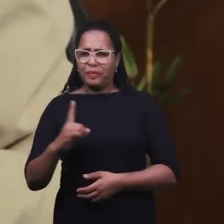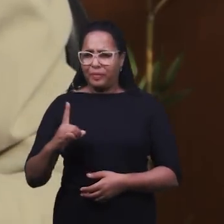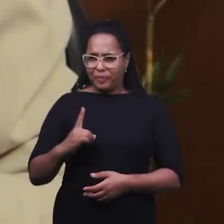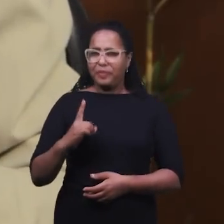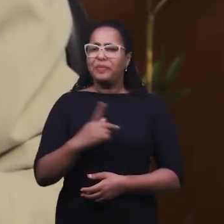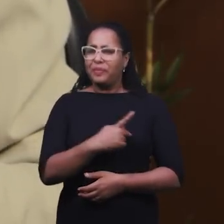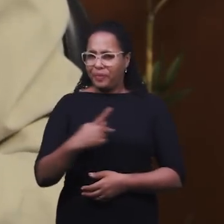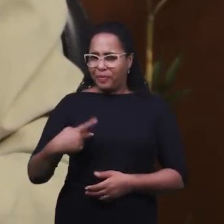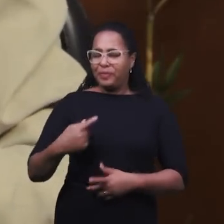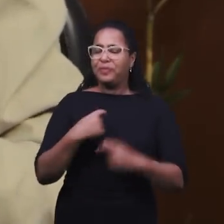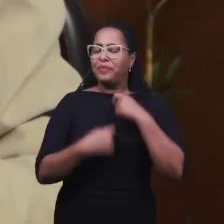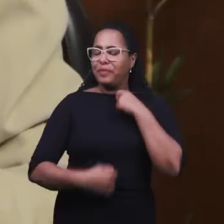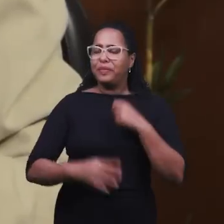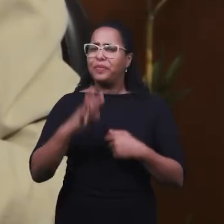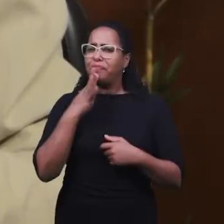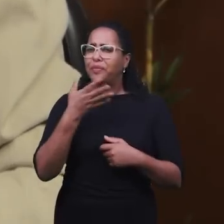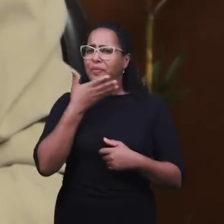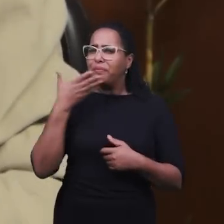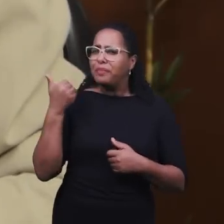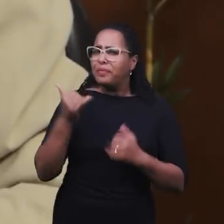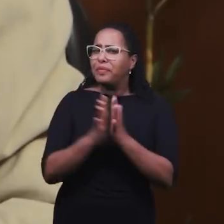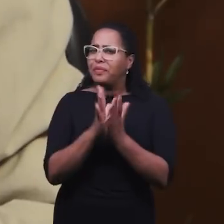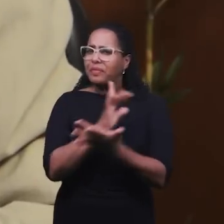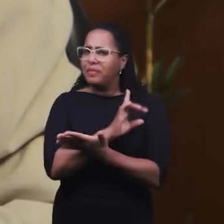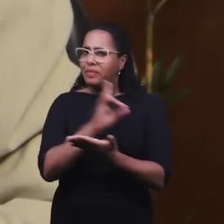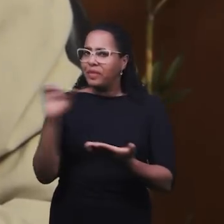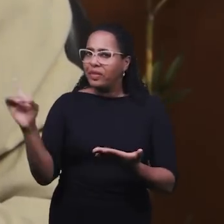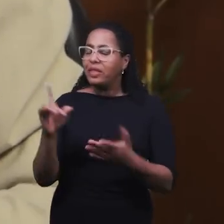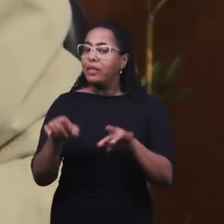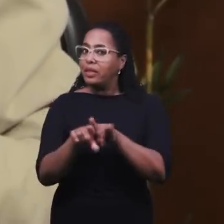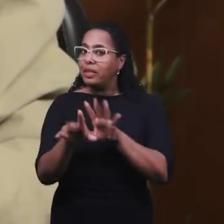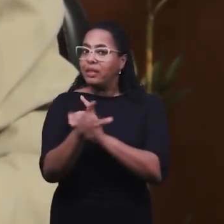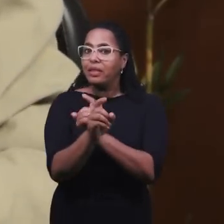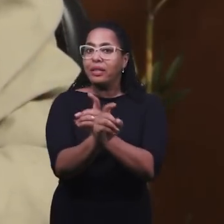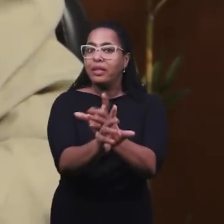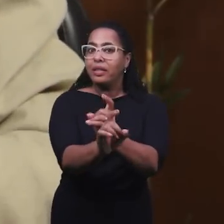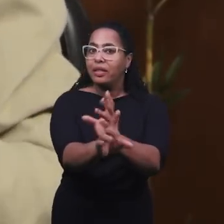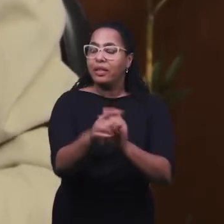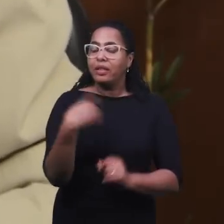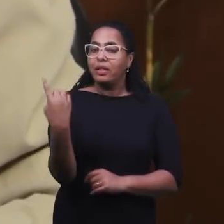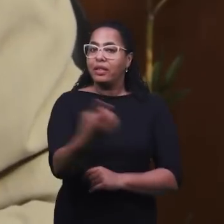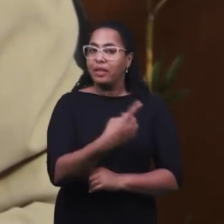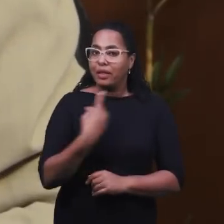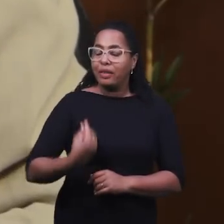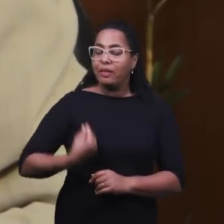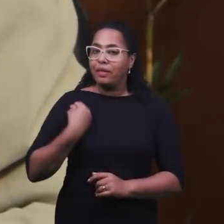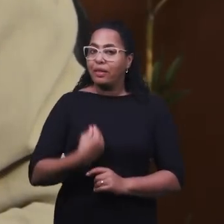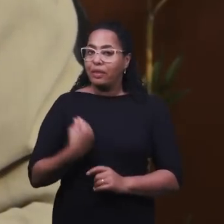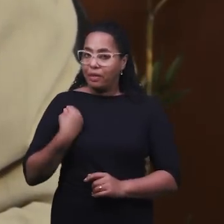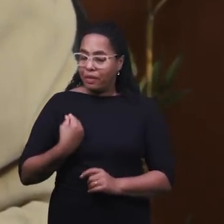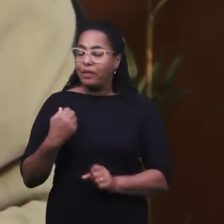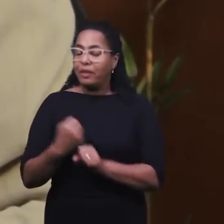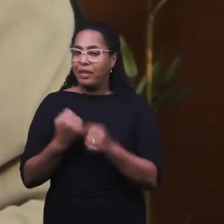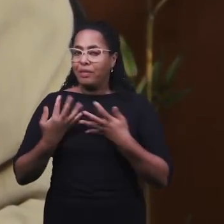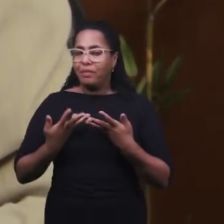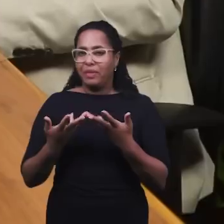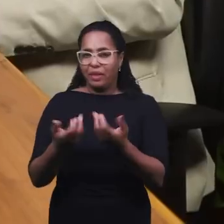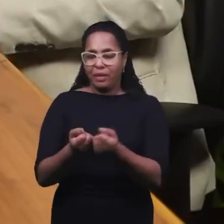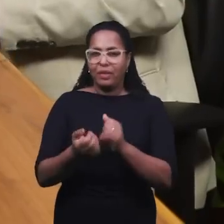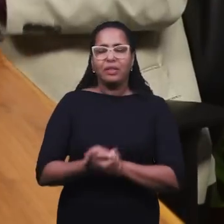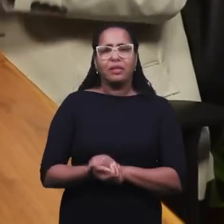consecutivas do Conversas Bíblicas. Então eu convido você a fazer isso. Tem sido uma bênção para os irmãos, para os pastores, obreiros,